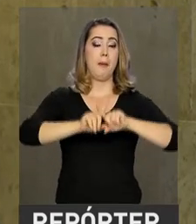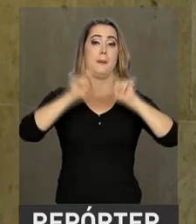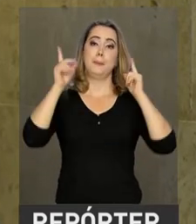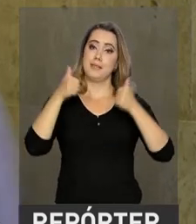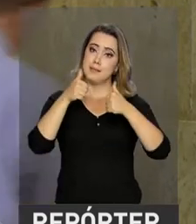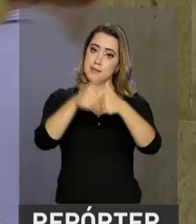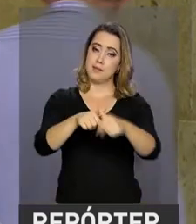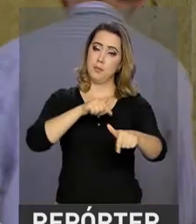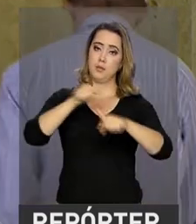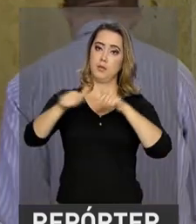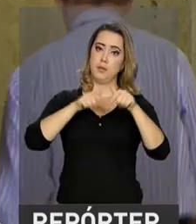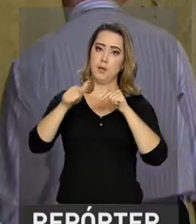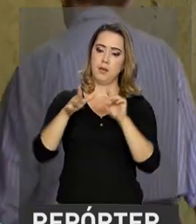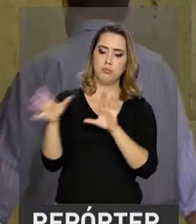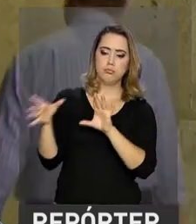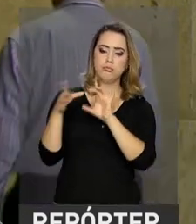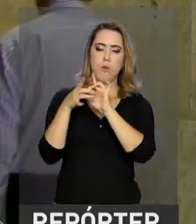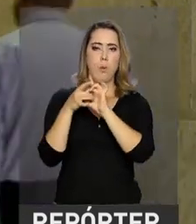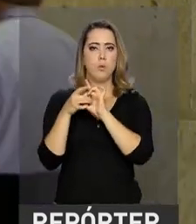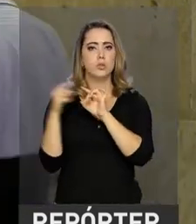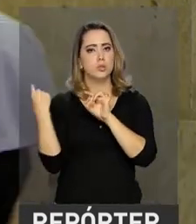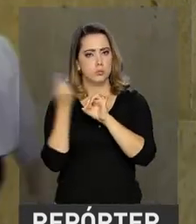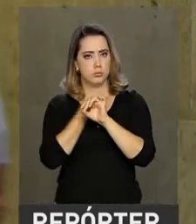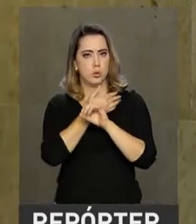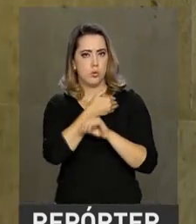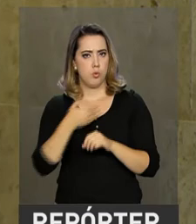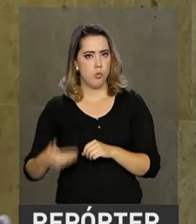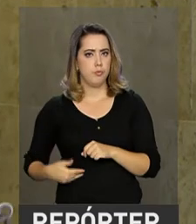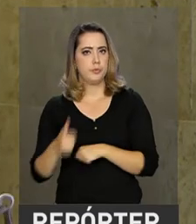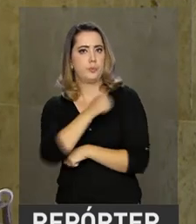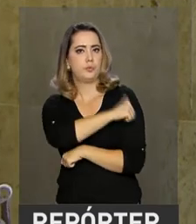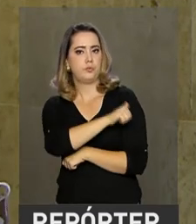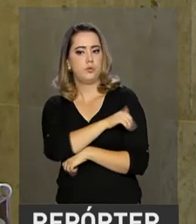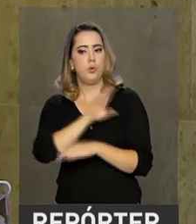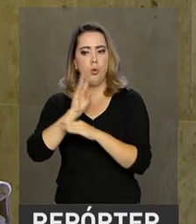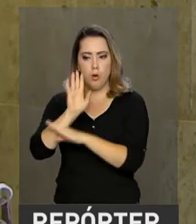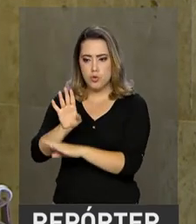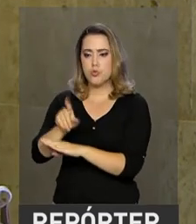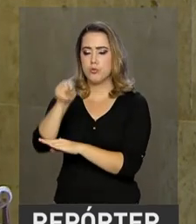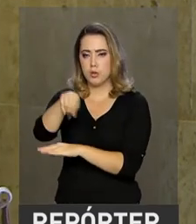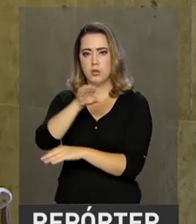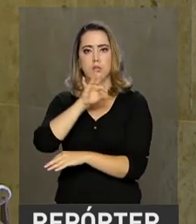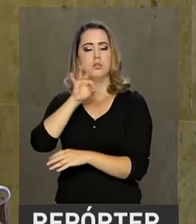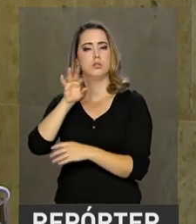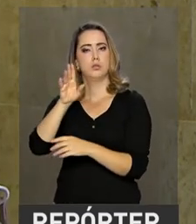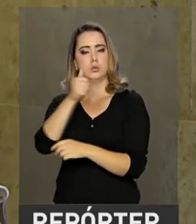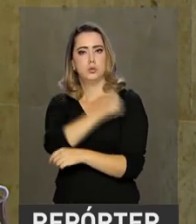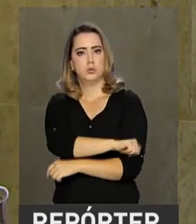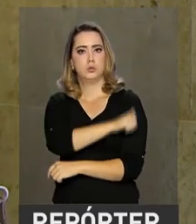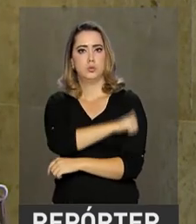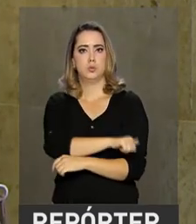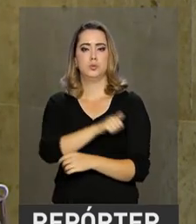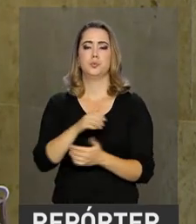nós estamos trabalhando harmonicamente e vamos continuar atendendo às demandas que sejam feitas pela segurança do Rio de Janeiro.